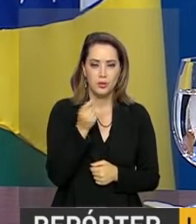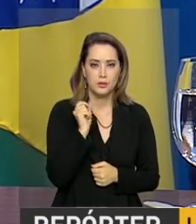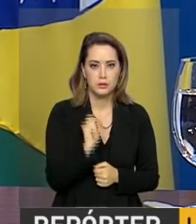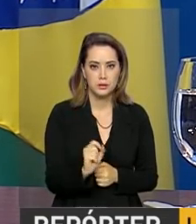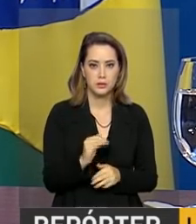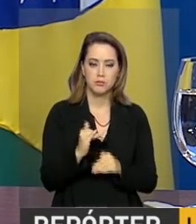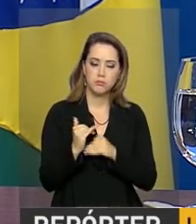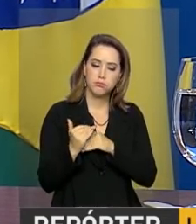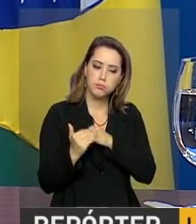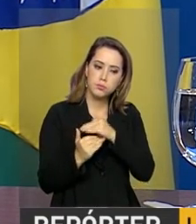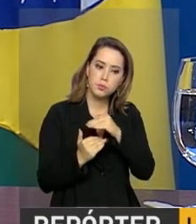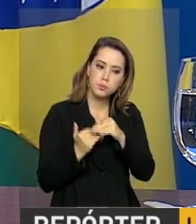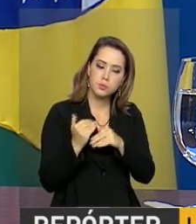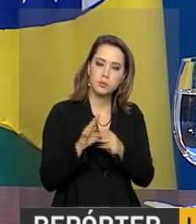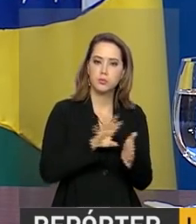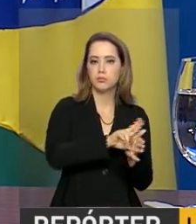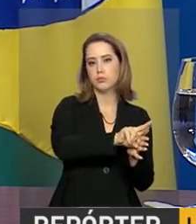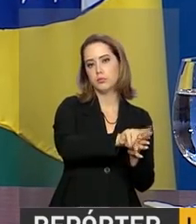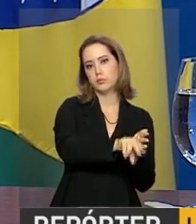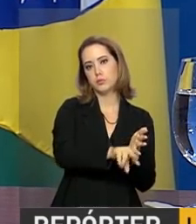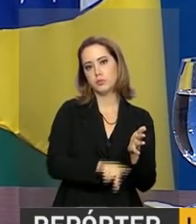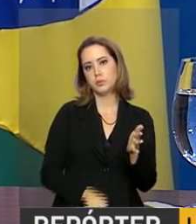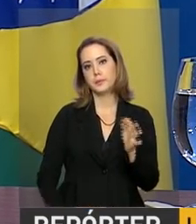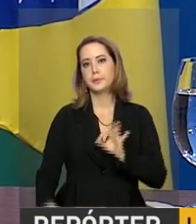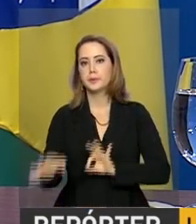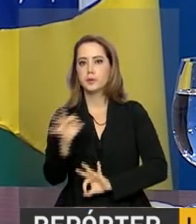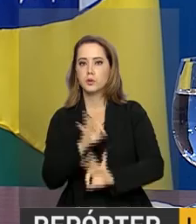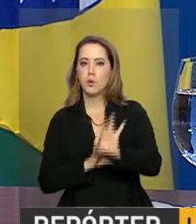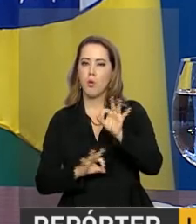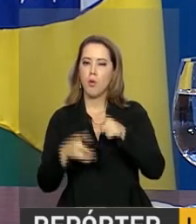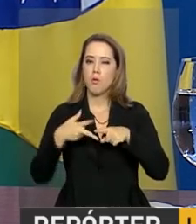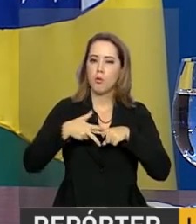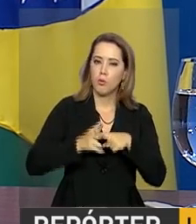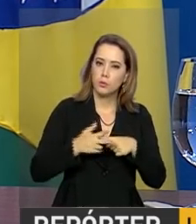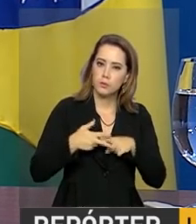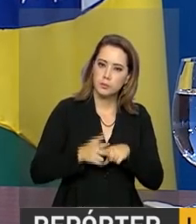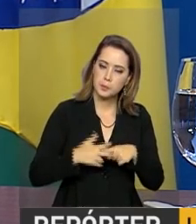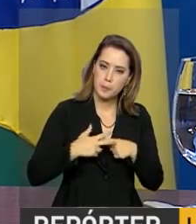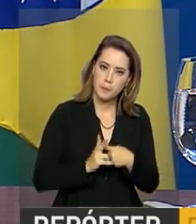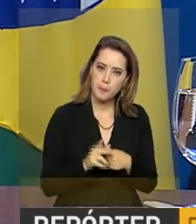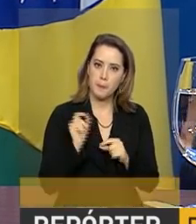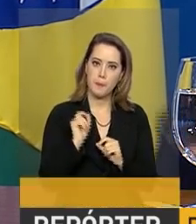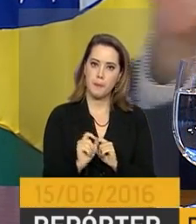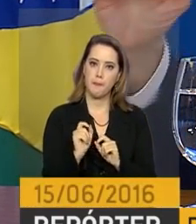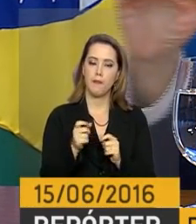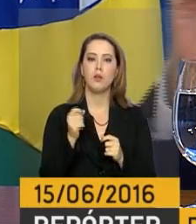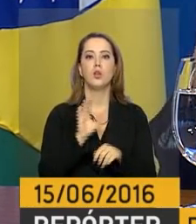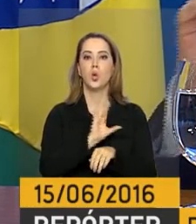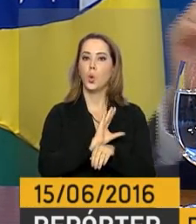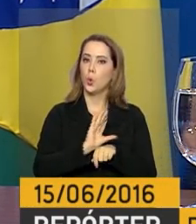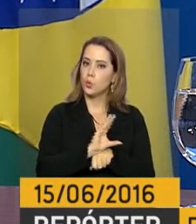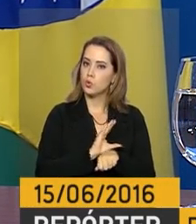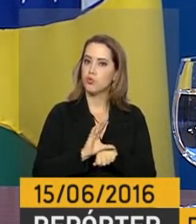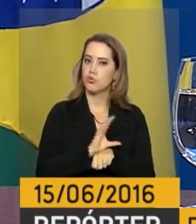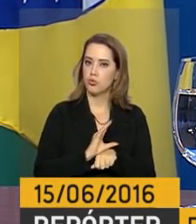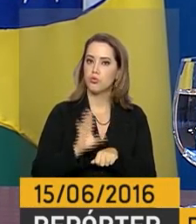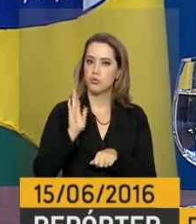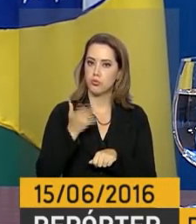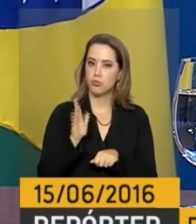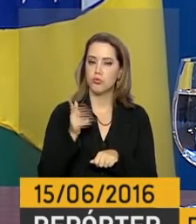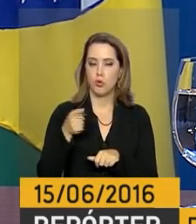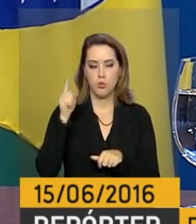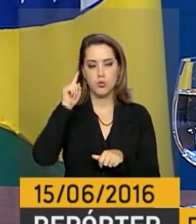toda medidas de correção são autoaplicáveis imediatamente pela Constituição se um determinado